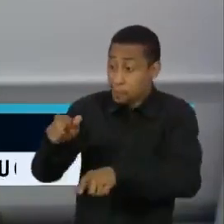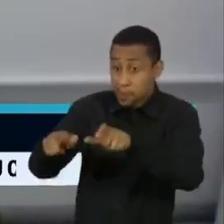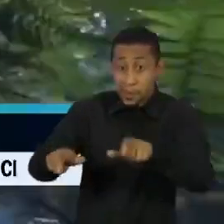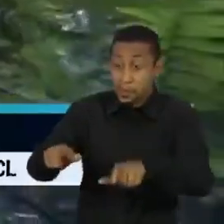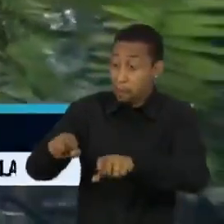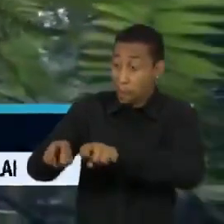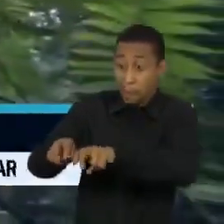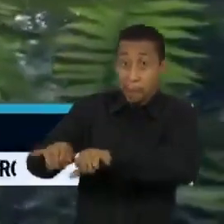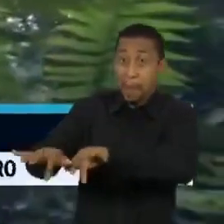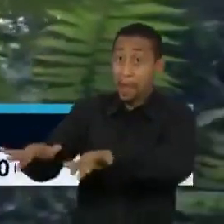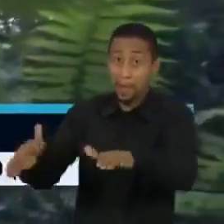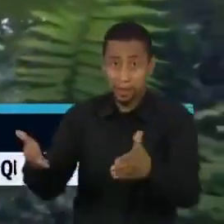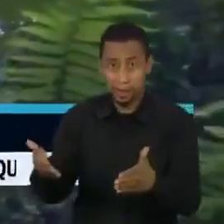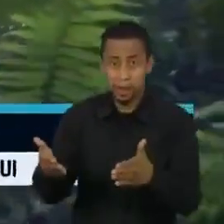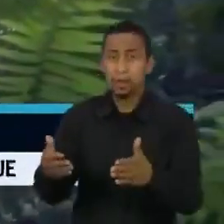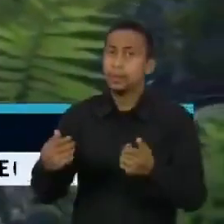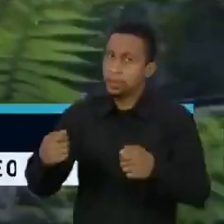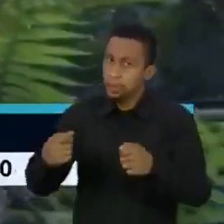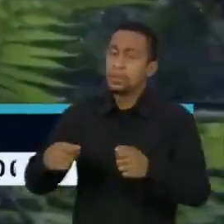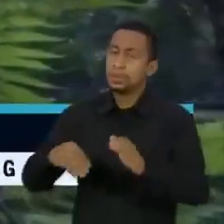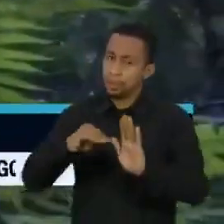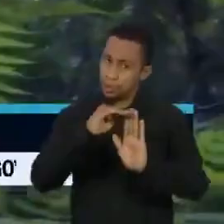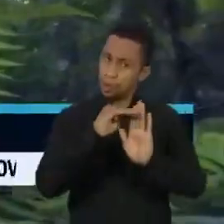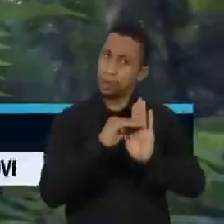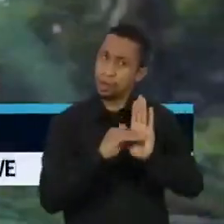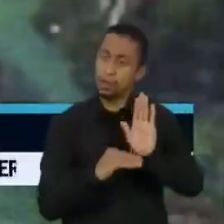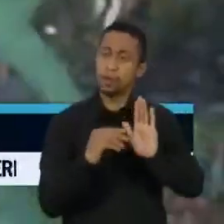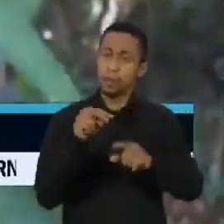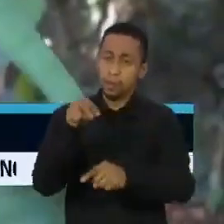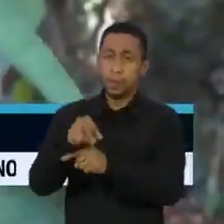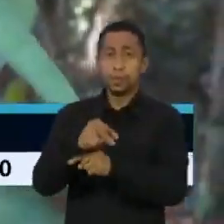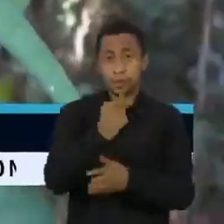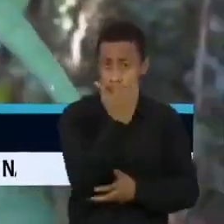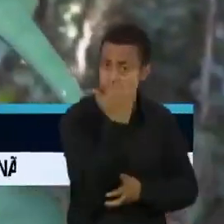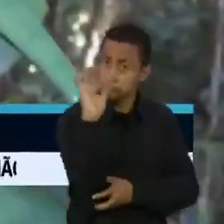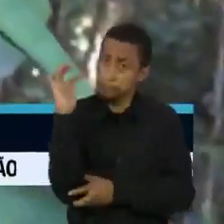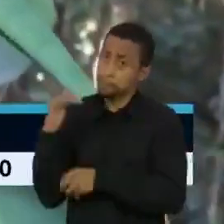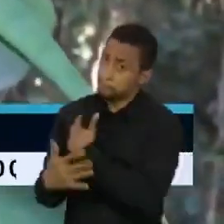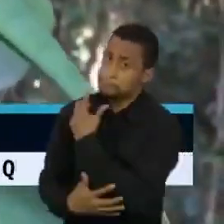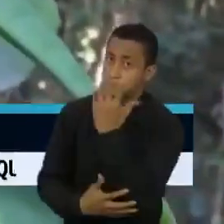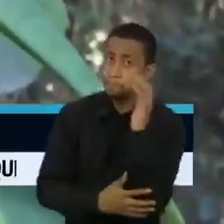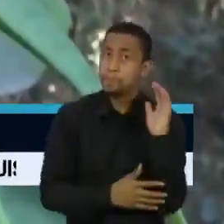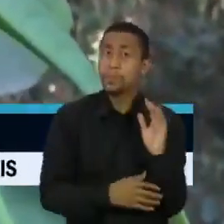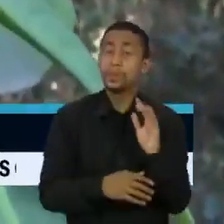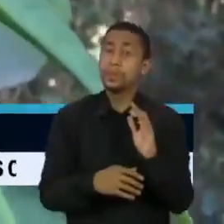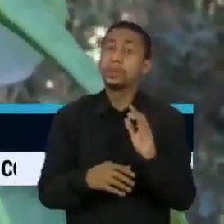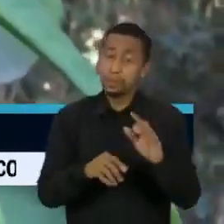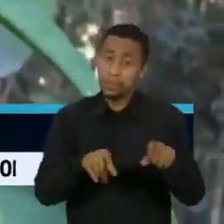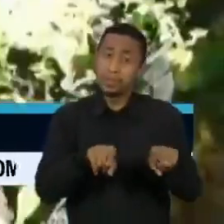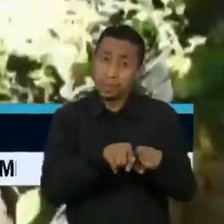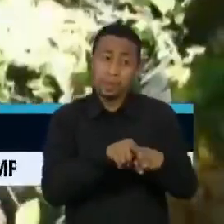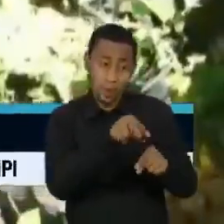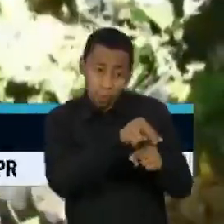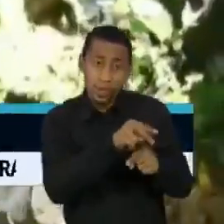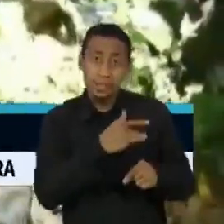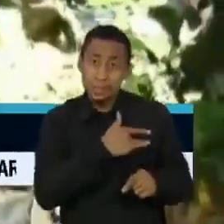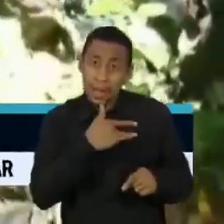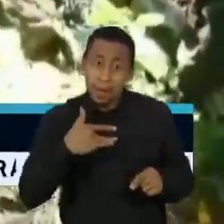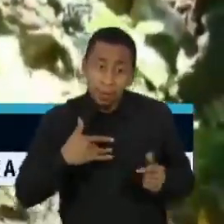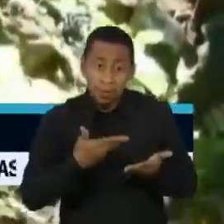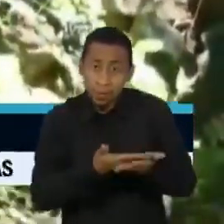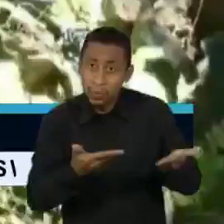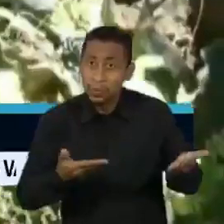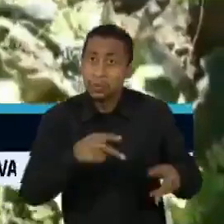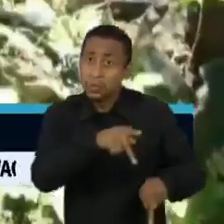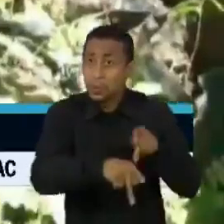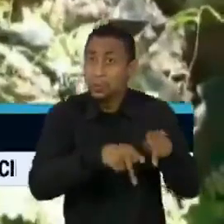daquele surto. Políticas ambientais, elas se desdobram também em políticas de saúde pública, porque as